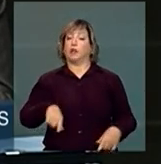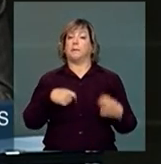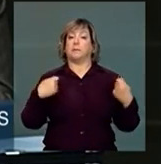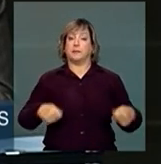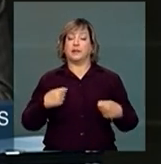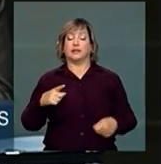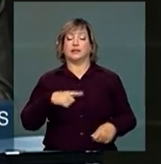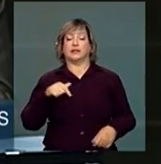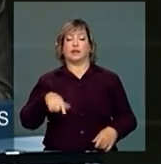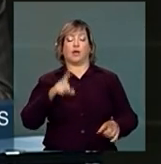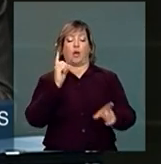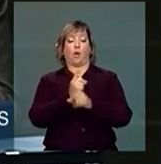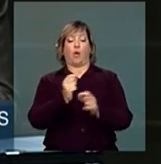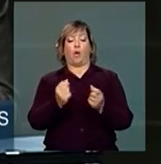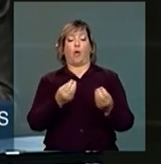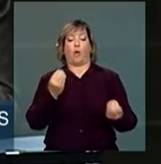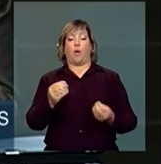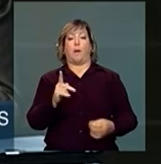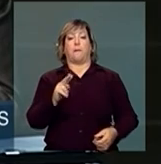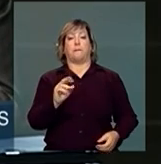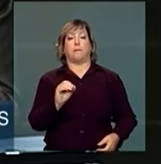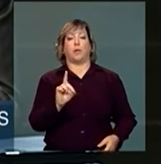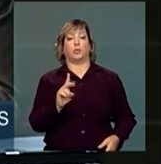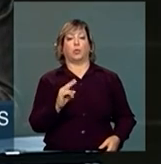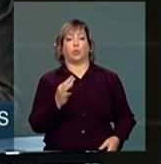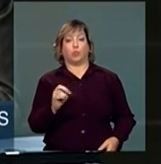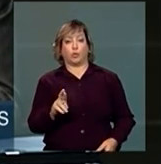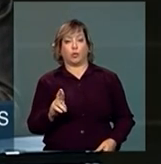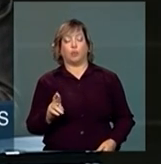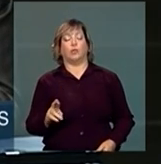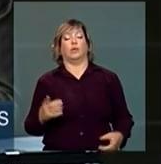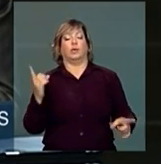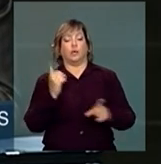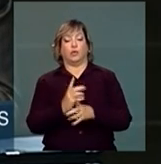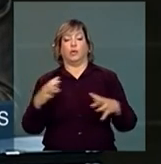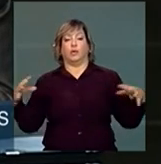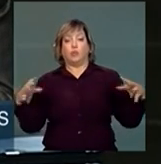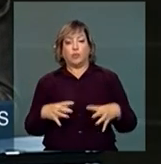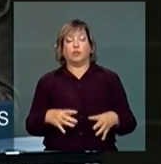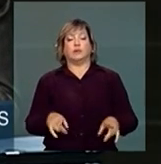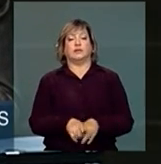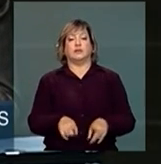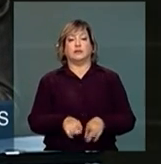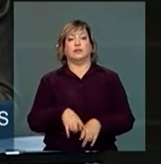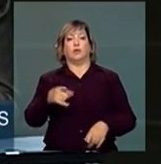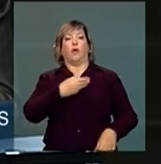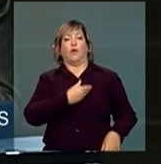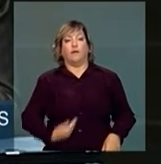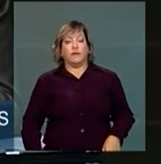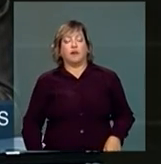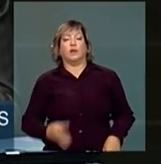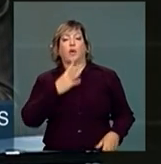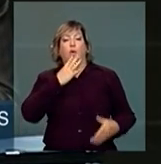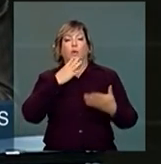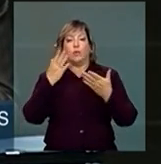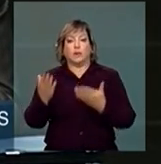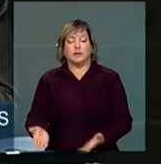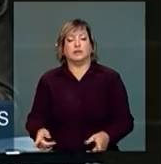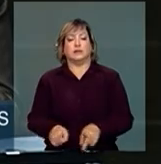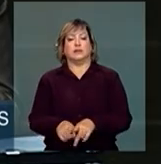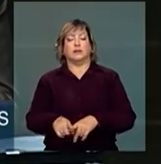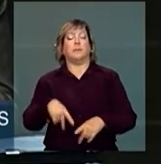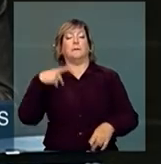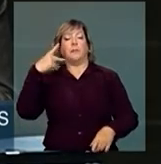enquanto produtores e como produtor, ter o reconhecimento por parte do governo de que realmente as políticas que foram implementadas são importantes.